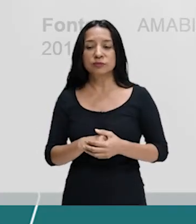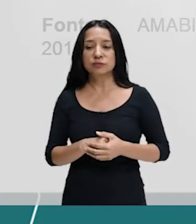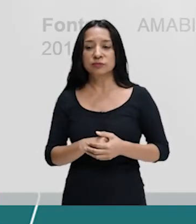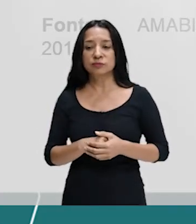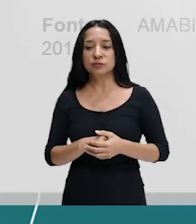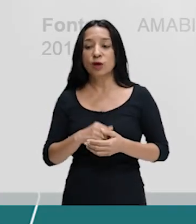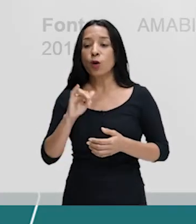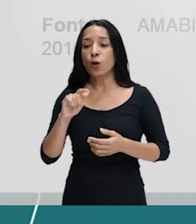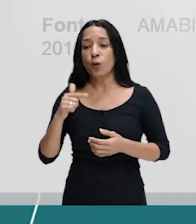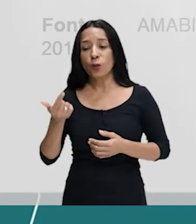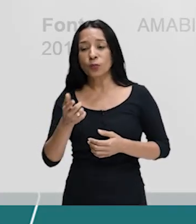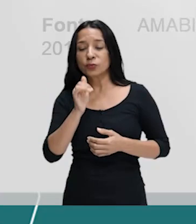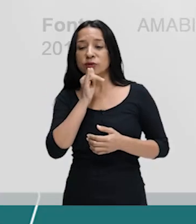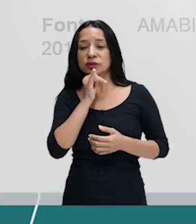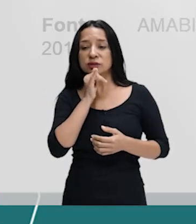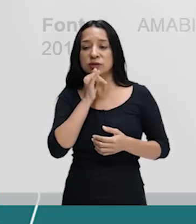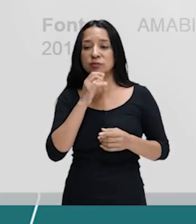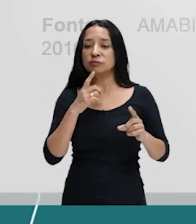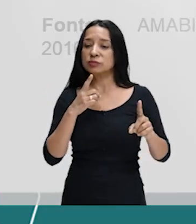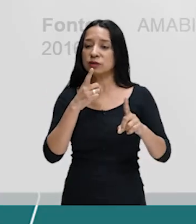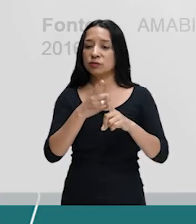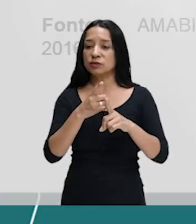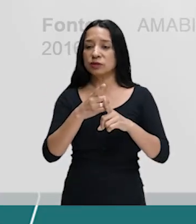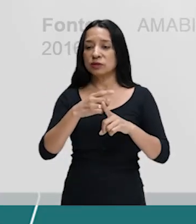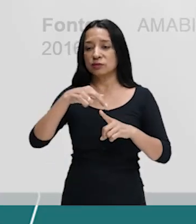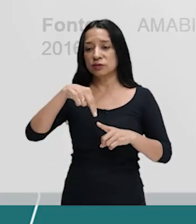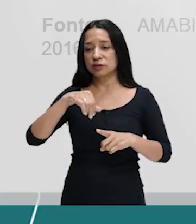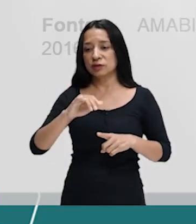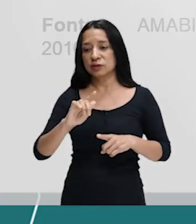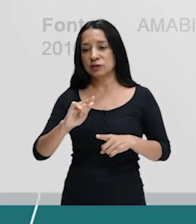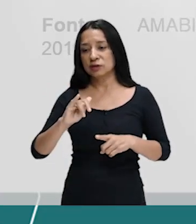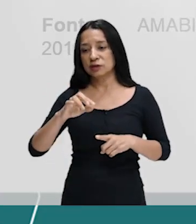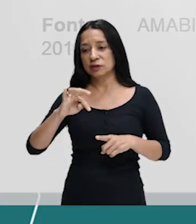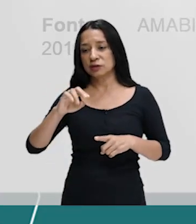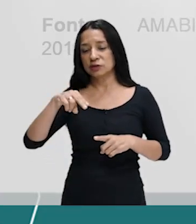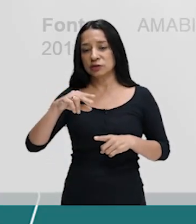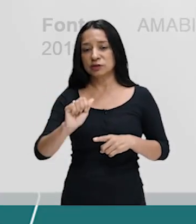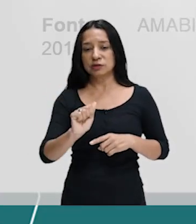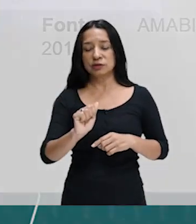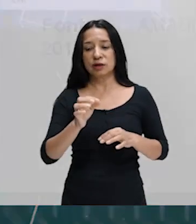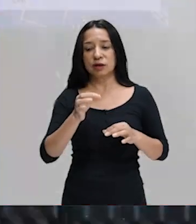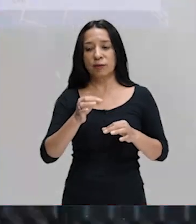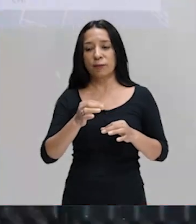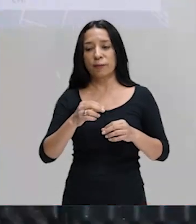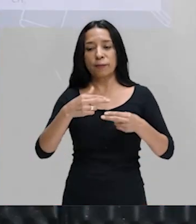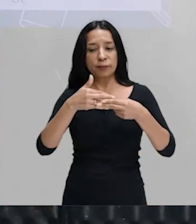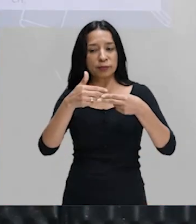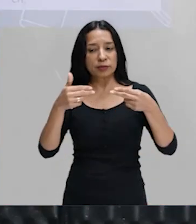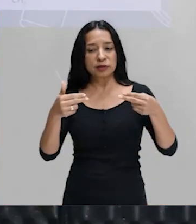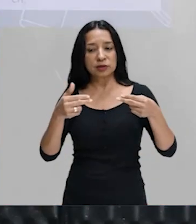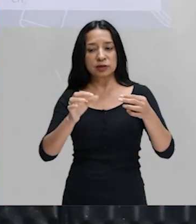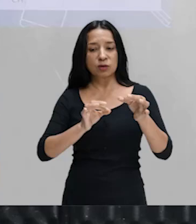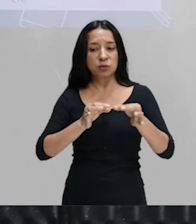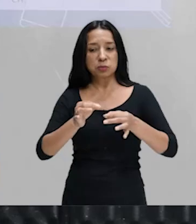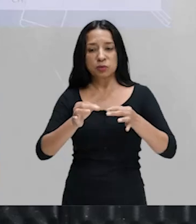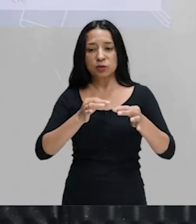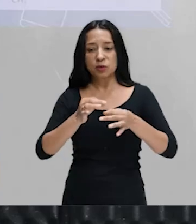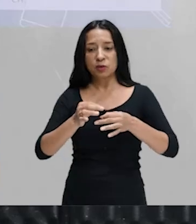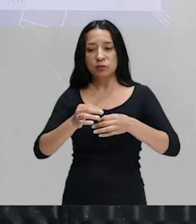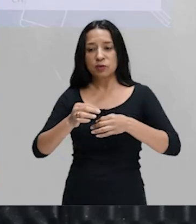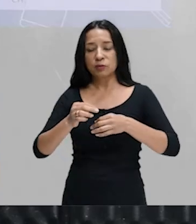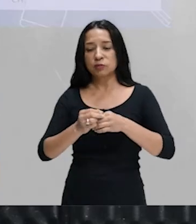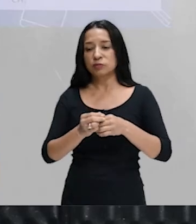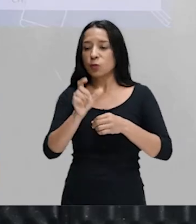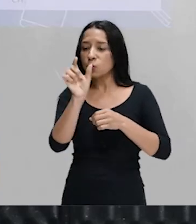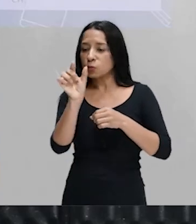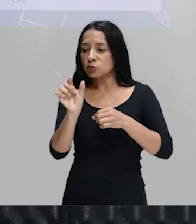quitina. Quitina é o material feito que forma, por exemplo, o exoesqueleto dos insetos,